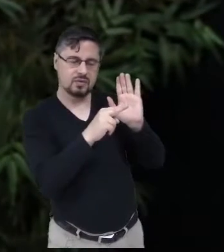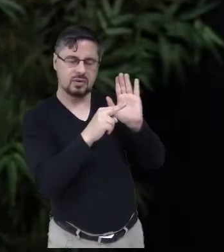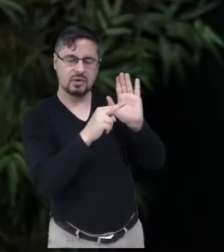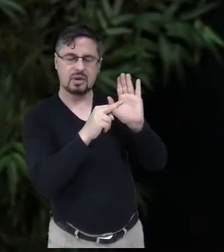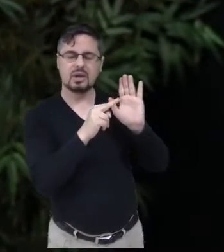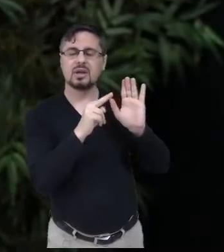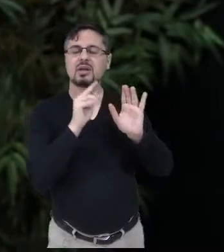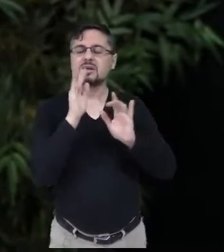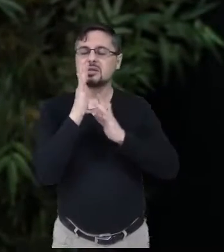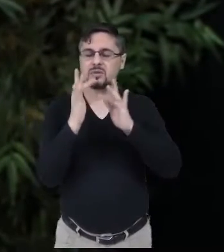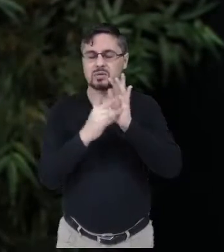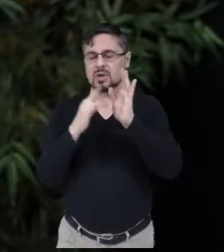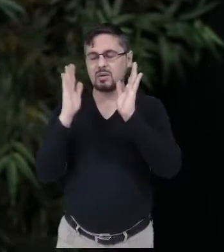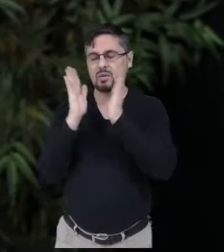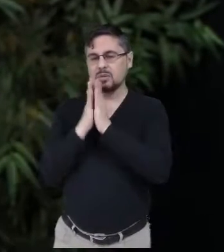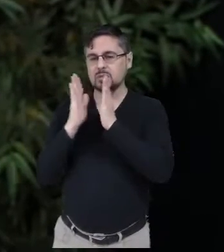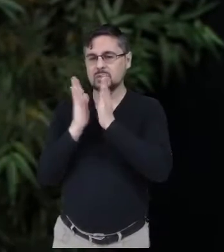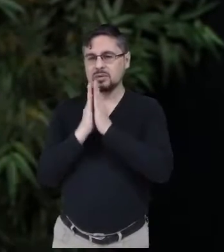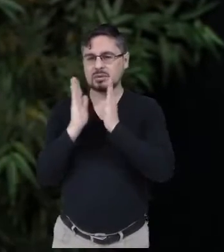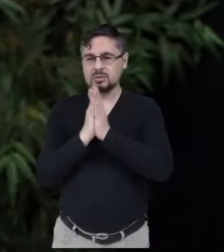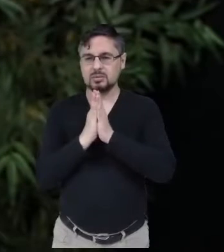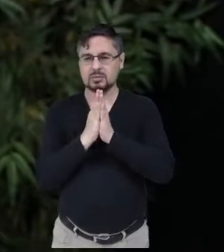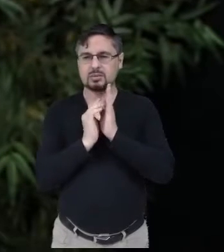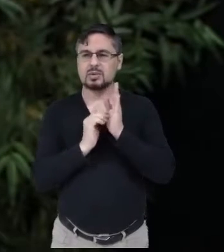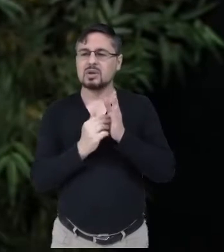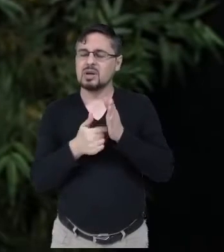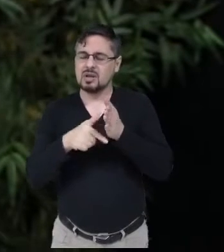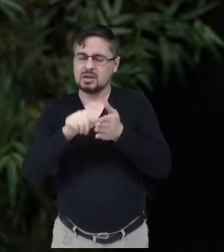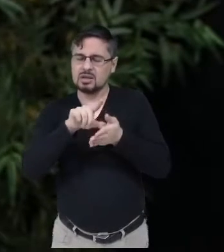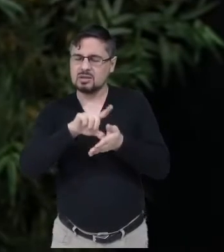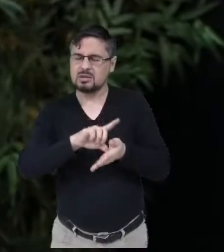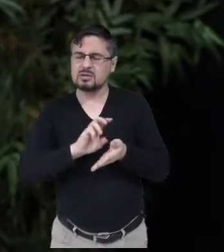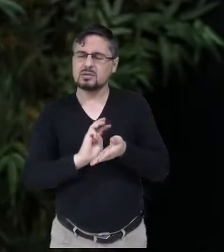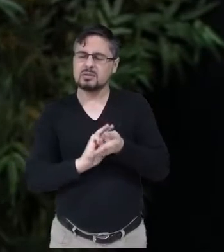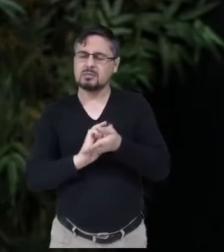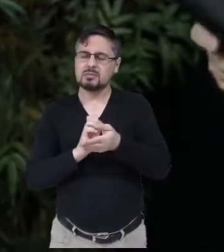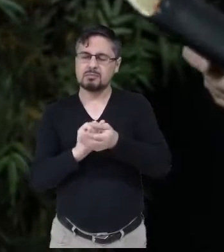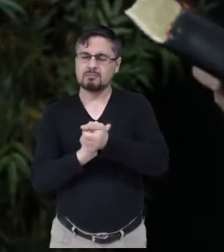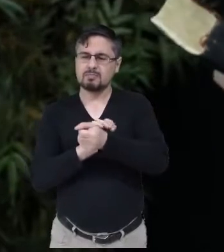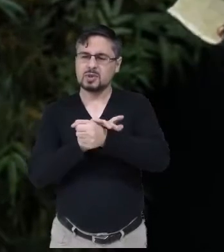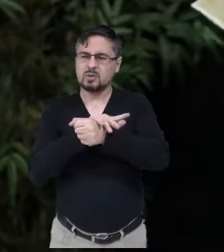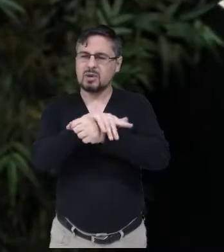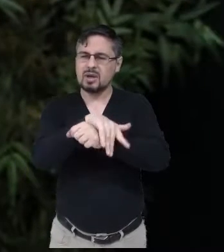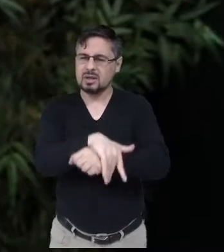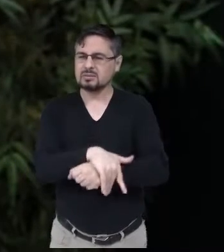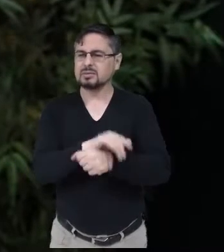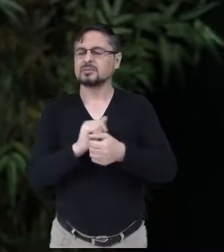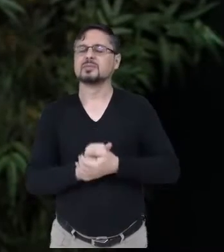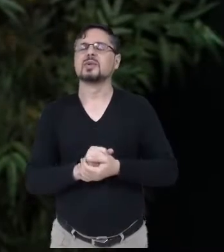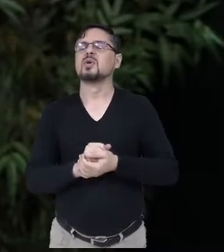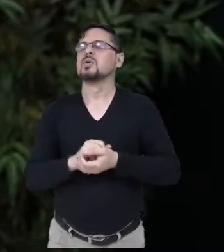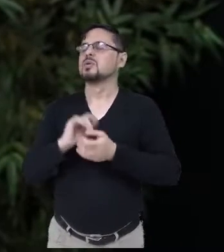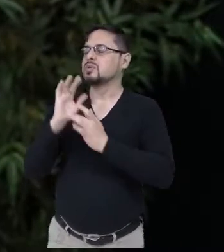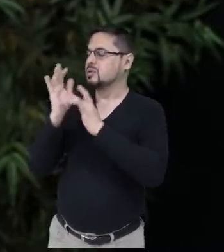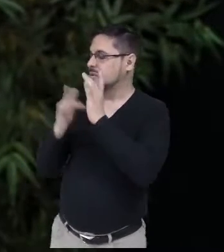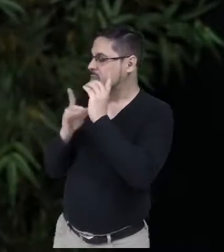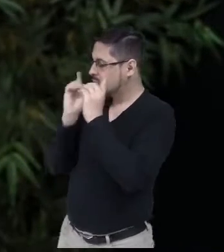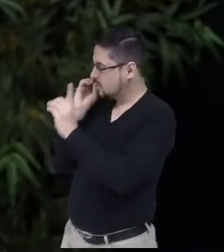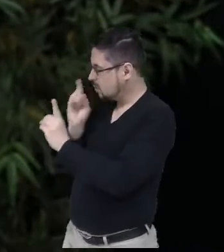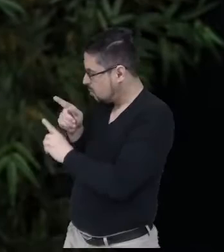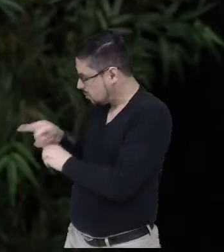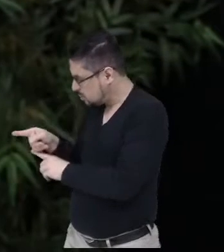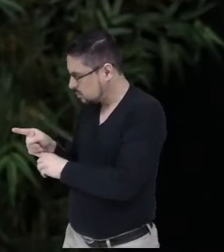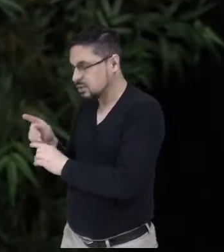em oração, e muito antes do dia nascer, do sol raiar. E quando seus discípulos o encontraram, ele disse aos seus discípulos: